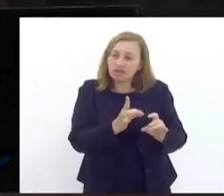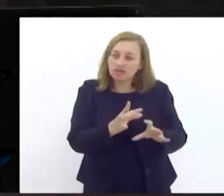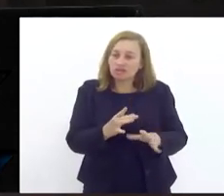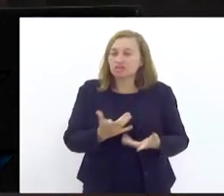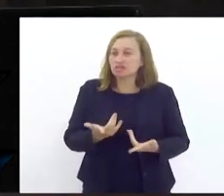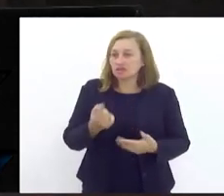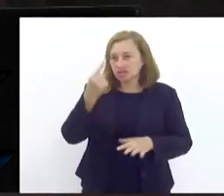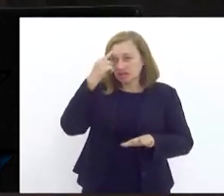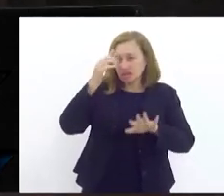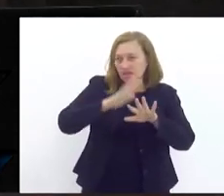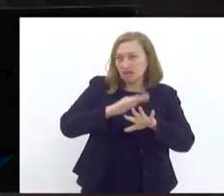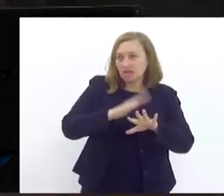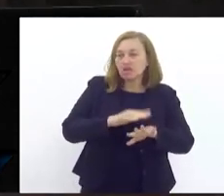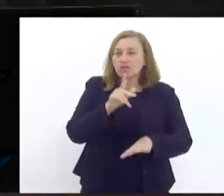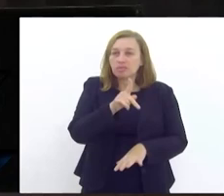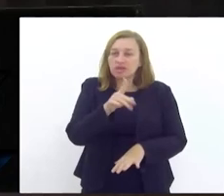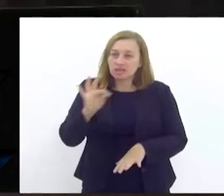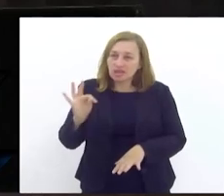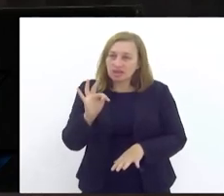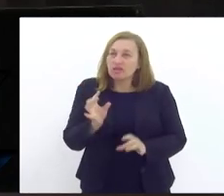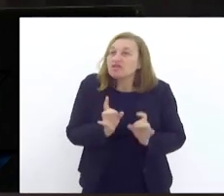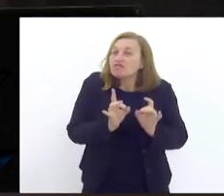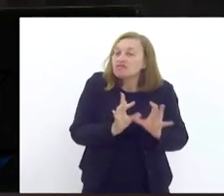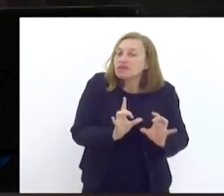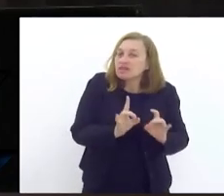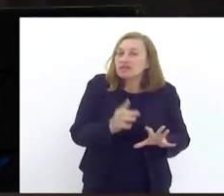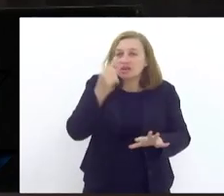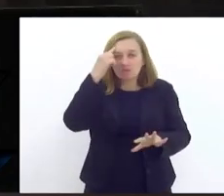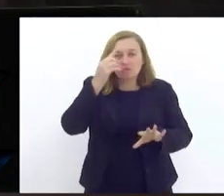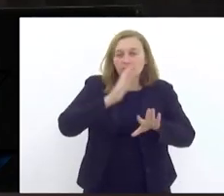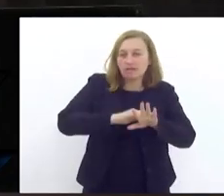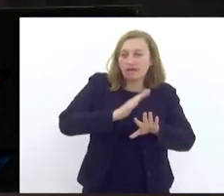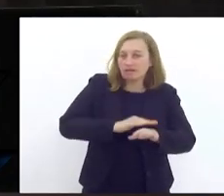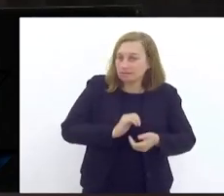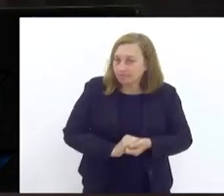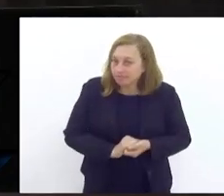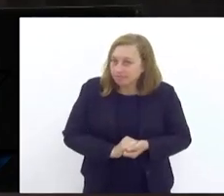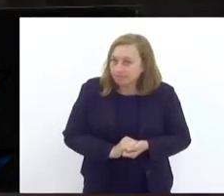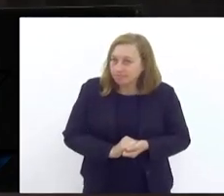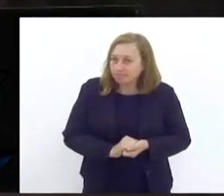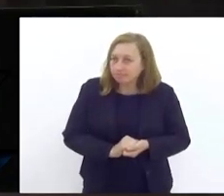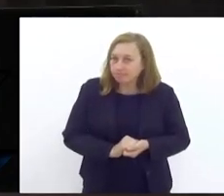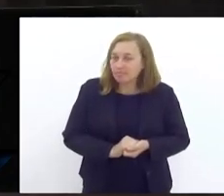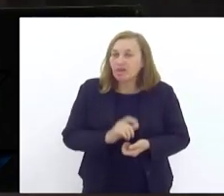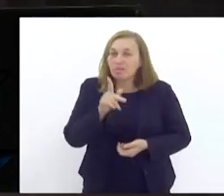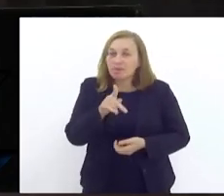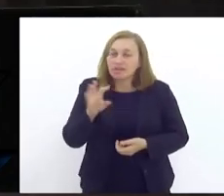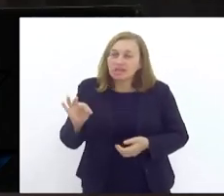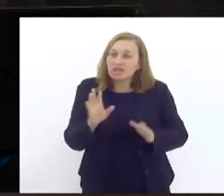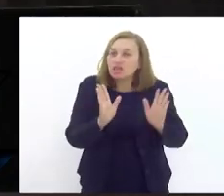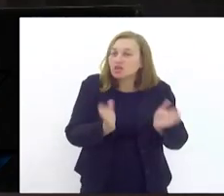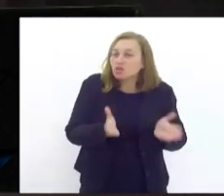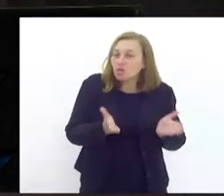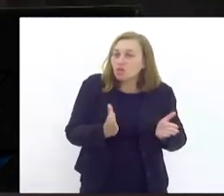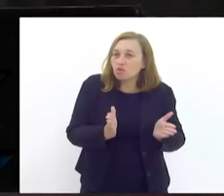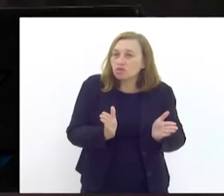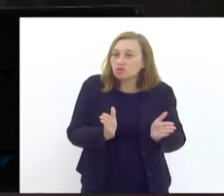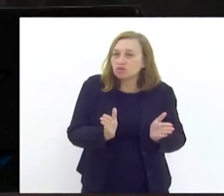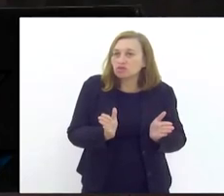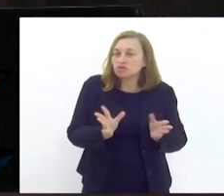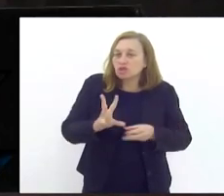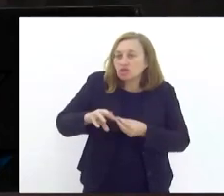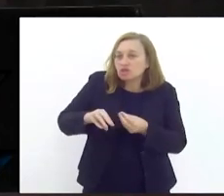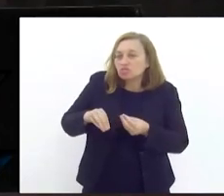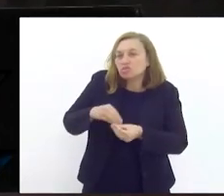ideais e o que o PT fez foi vender esses ideais um PT que hoje está panigado com